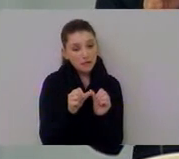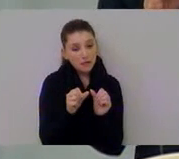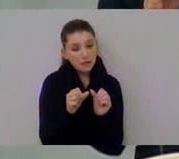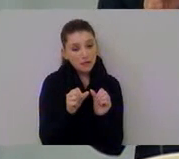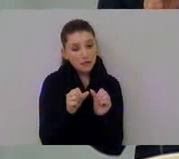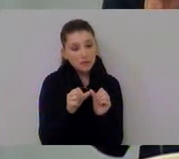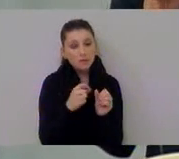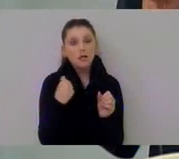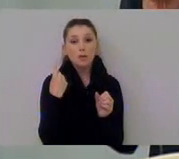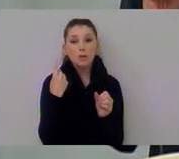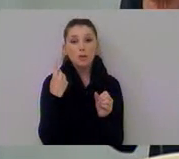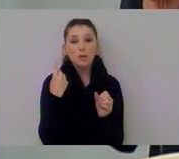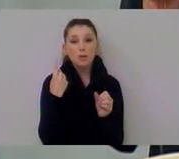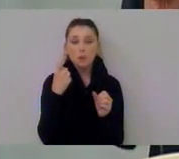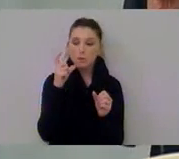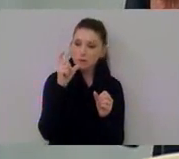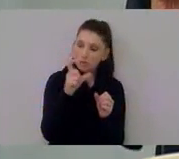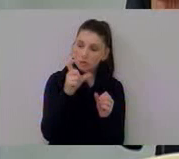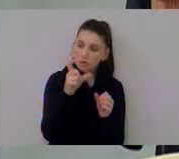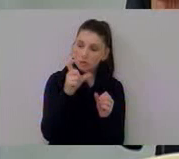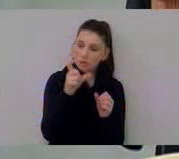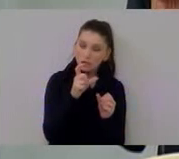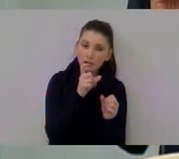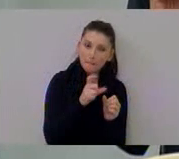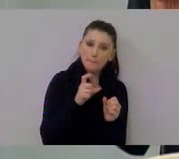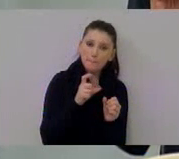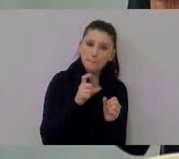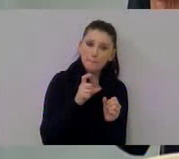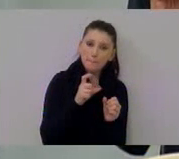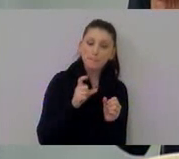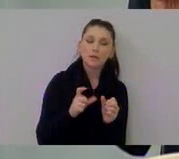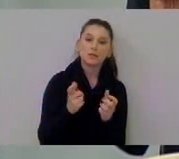lugar. E quanto mais